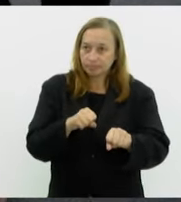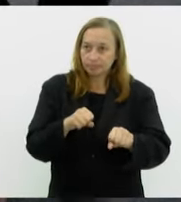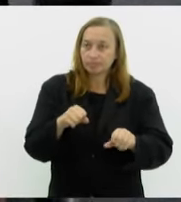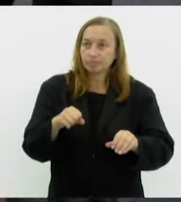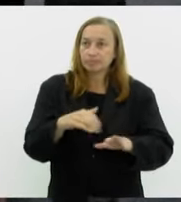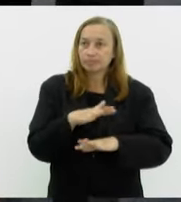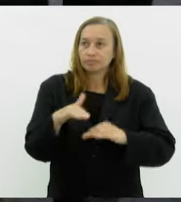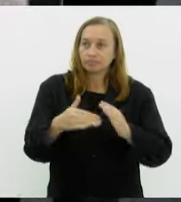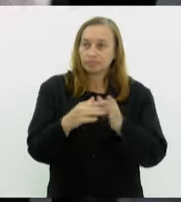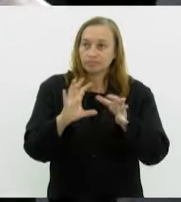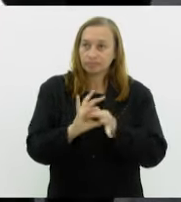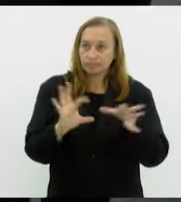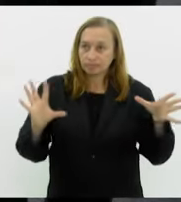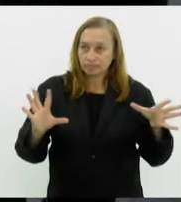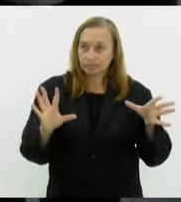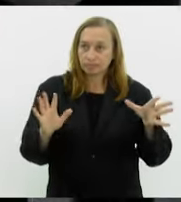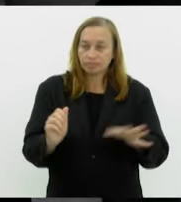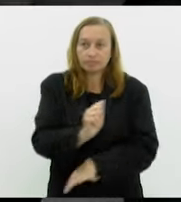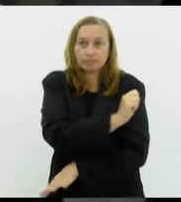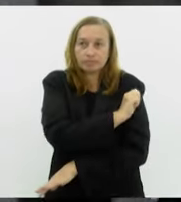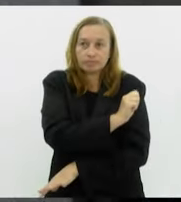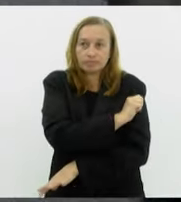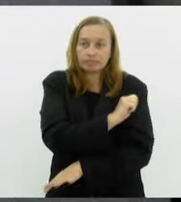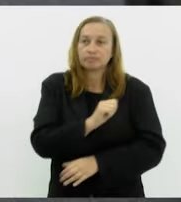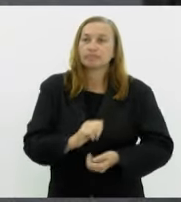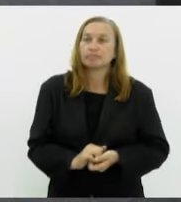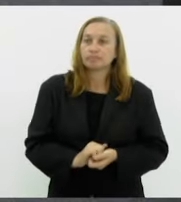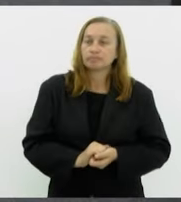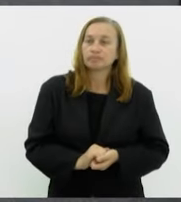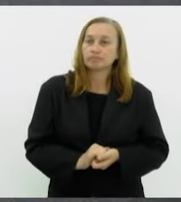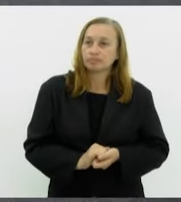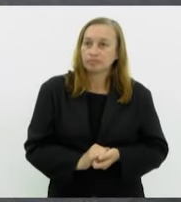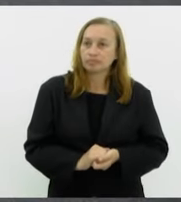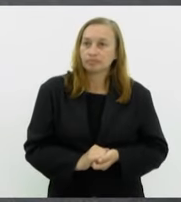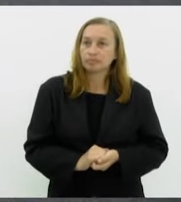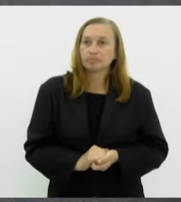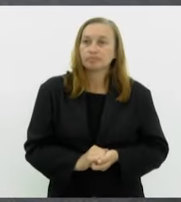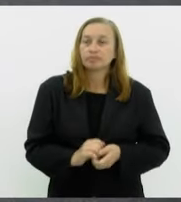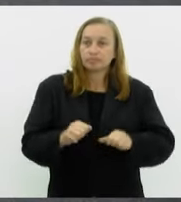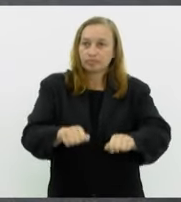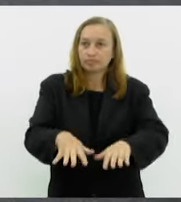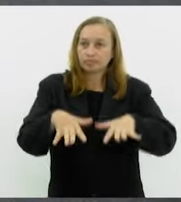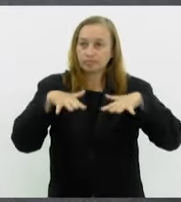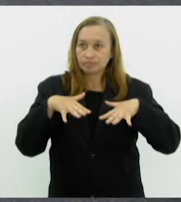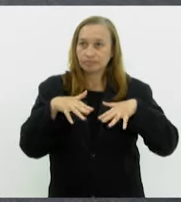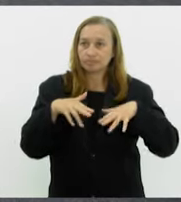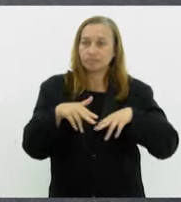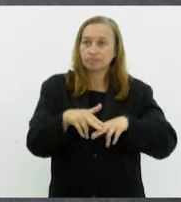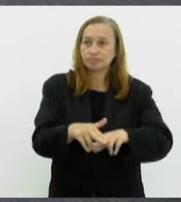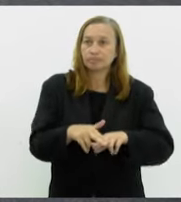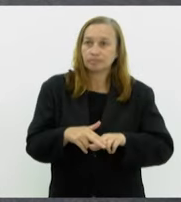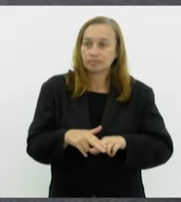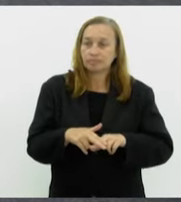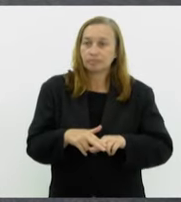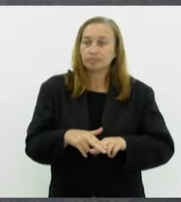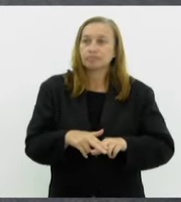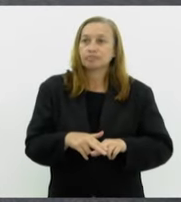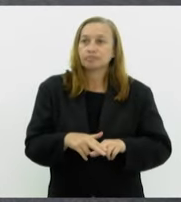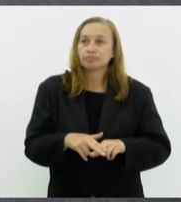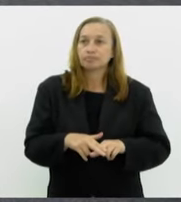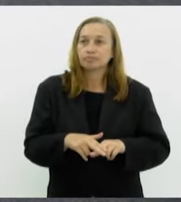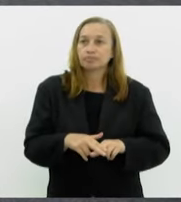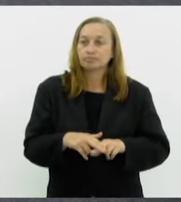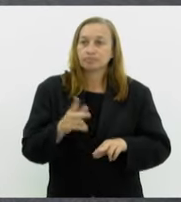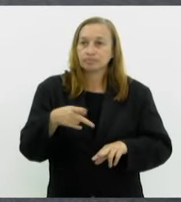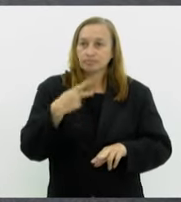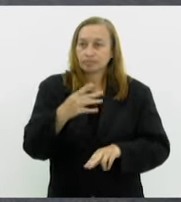livre, das e dos estudantes, manifestado isso em assembleias e, portanto, vocalizado pelos